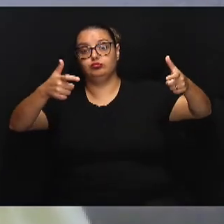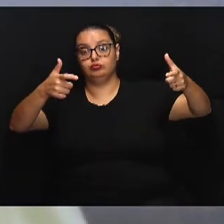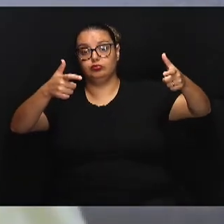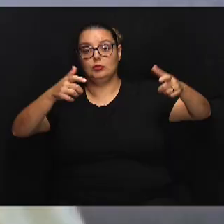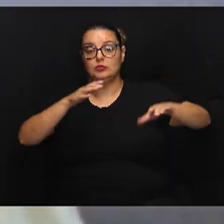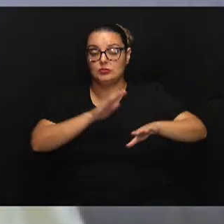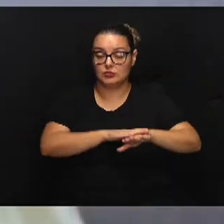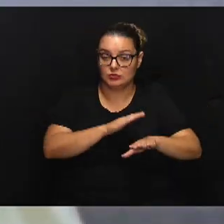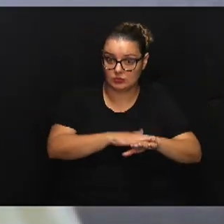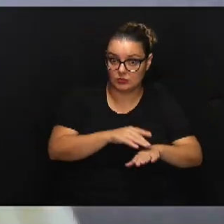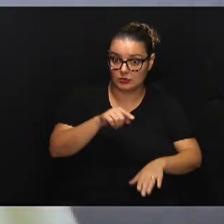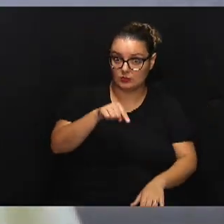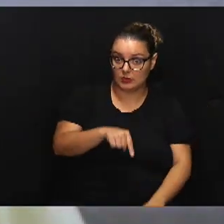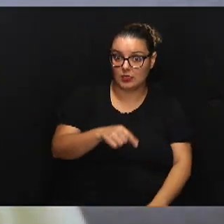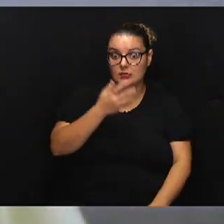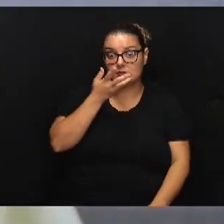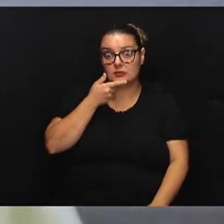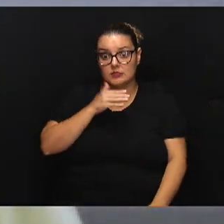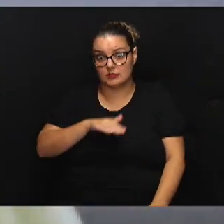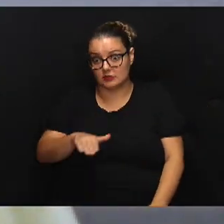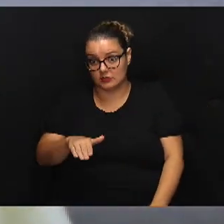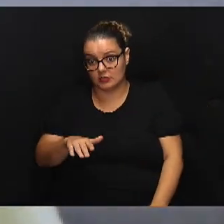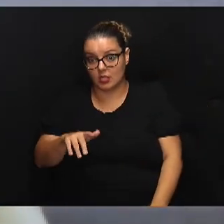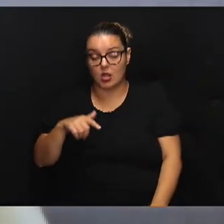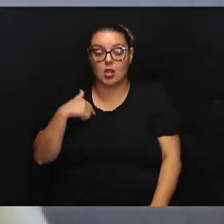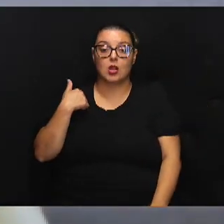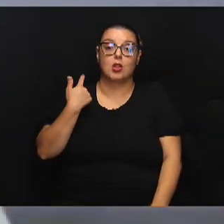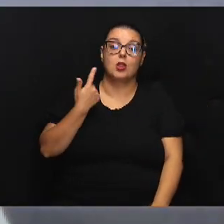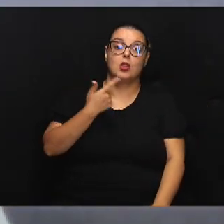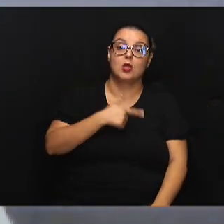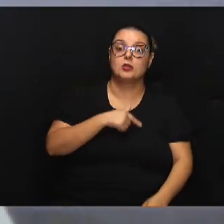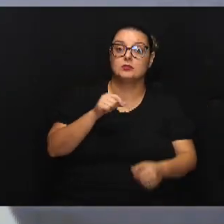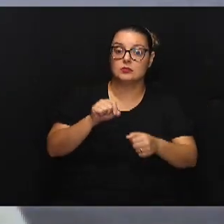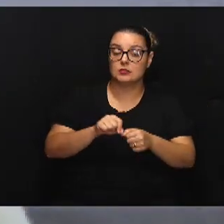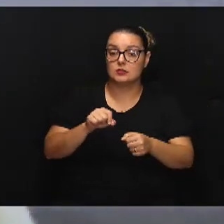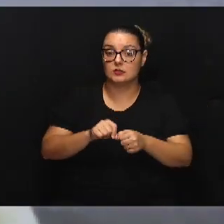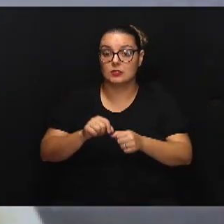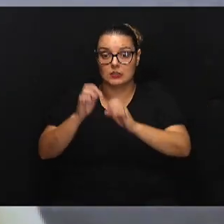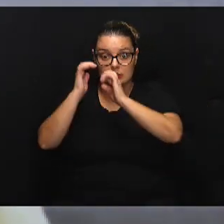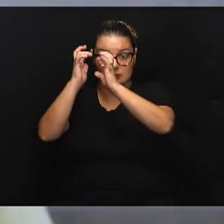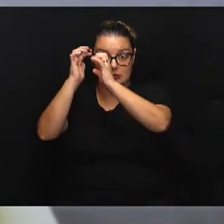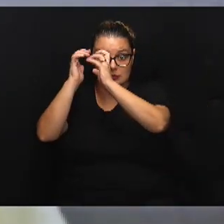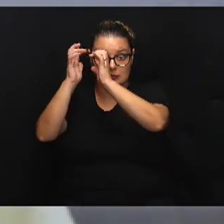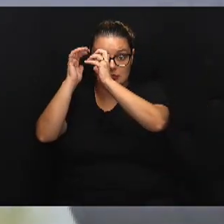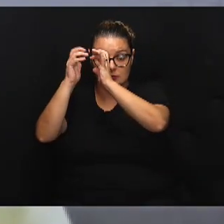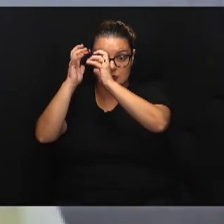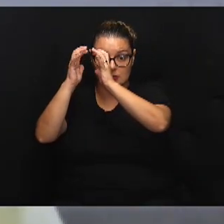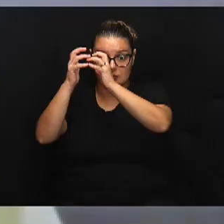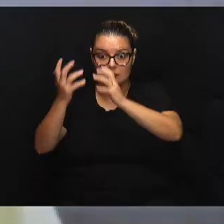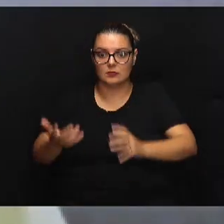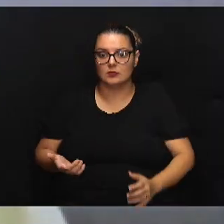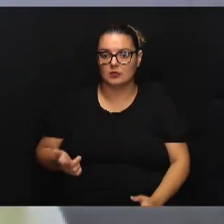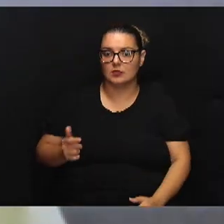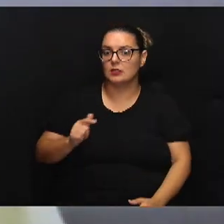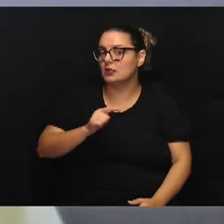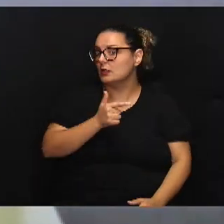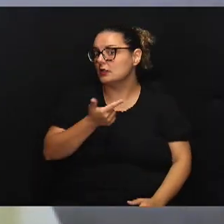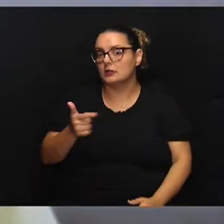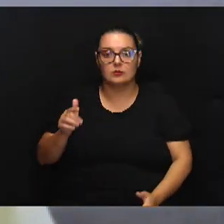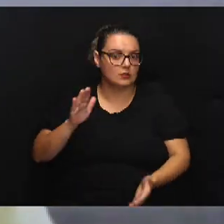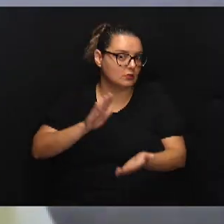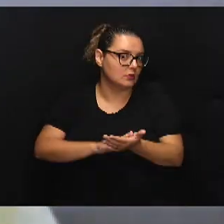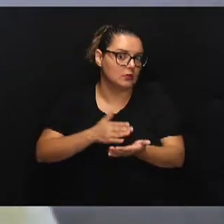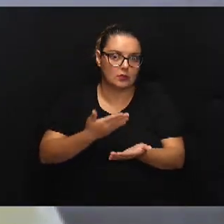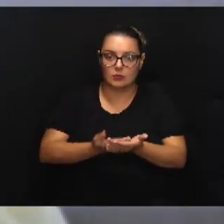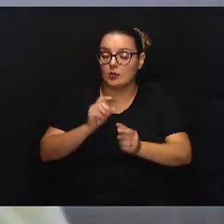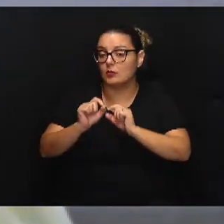atividades para ele, nós estamos fazendo com que esse cérebro literalmente não interprete o que